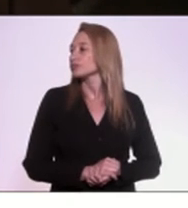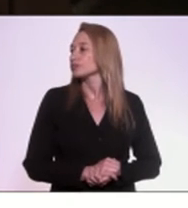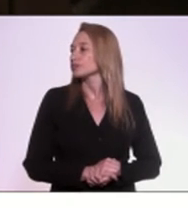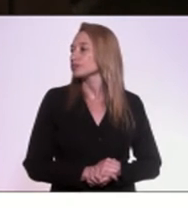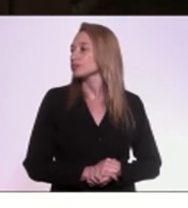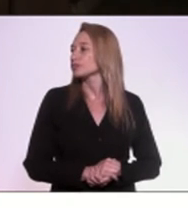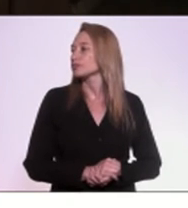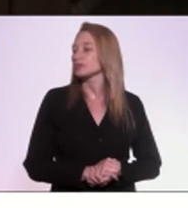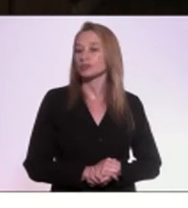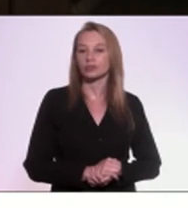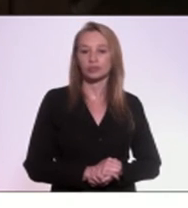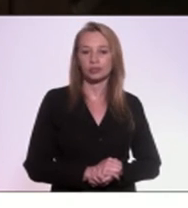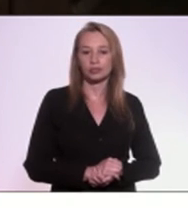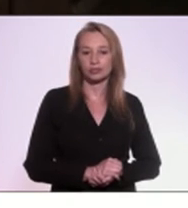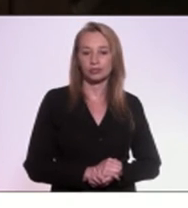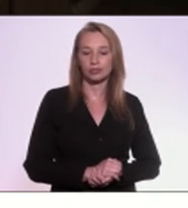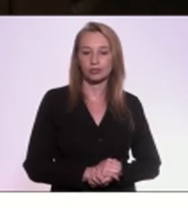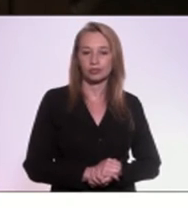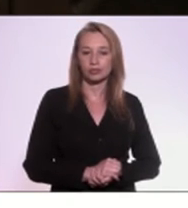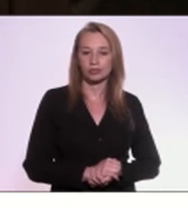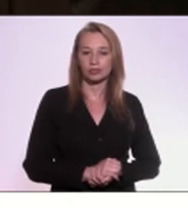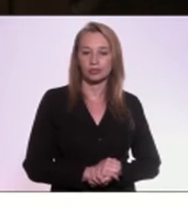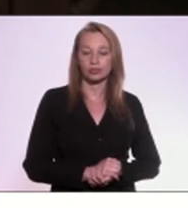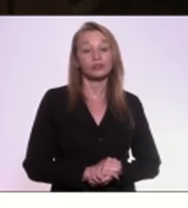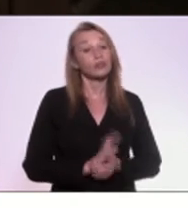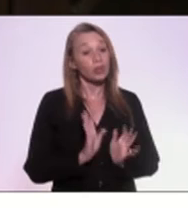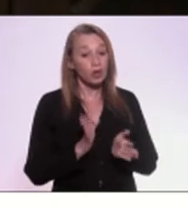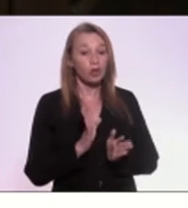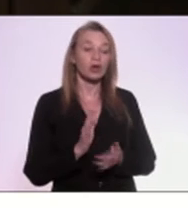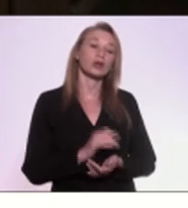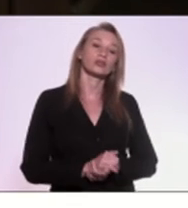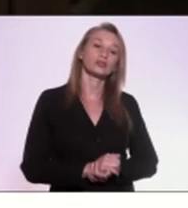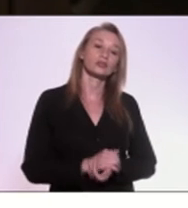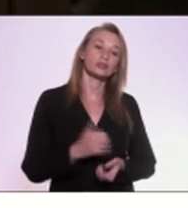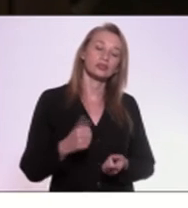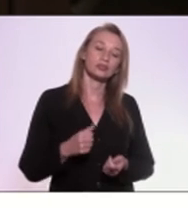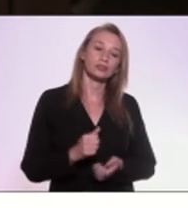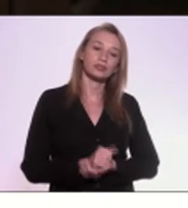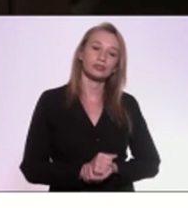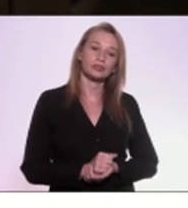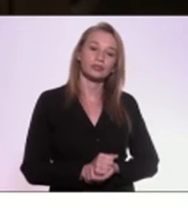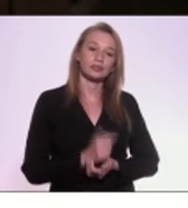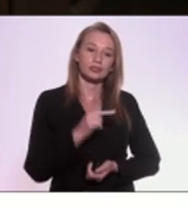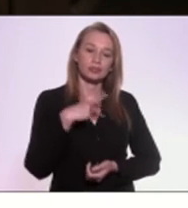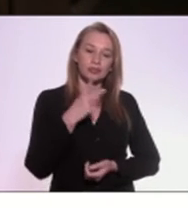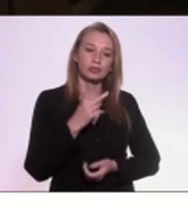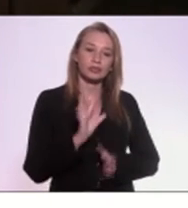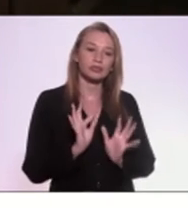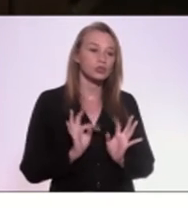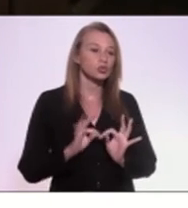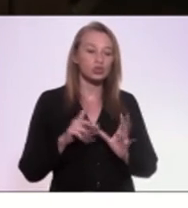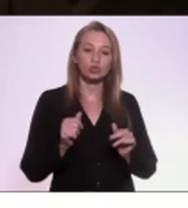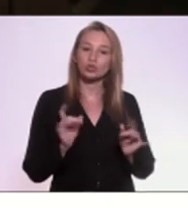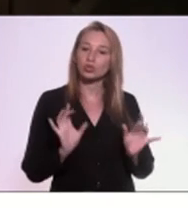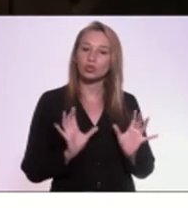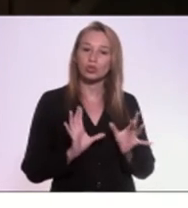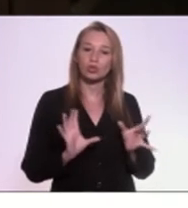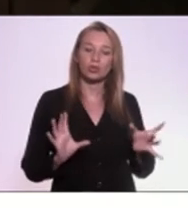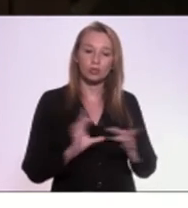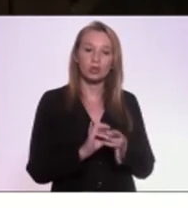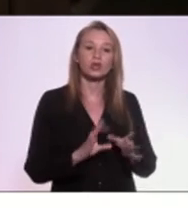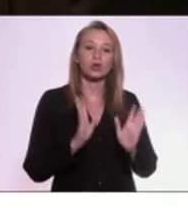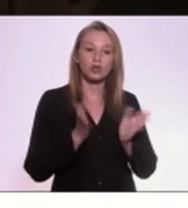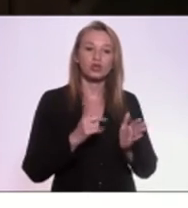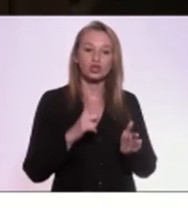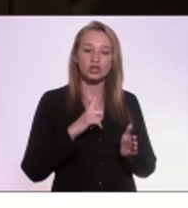Que agora nós estamos assim, né, fazendo essas referências, são completas. Hoje teve, portanto, o lançamento